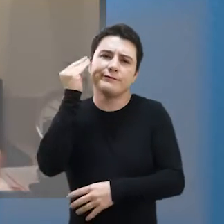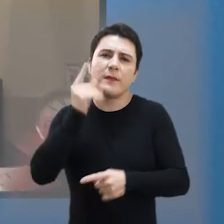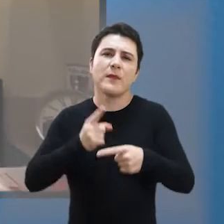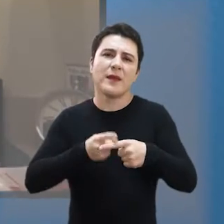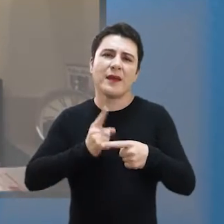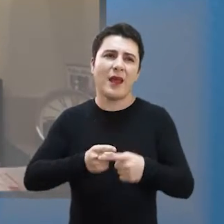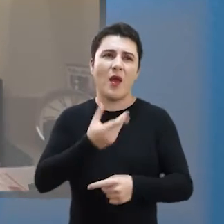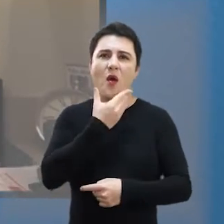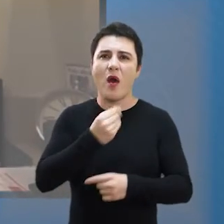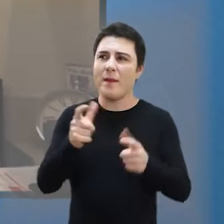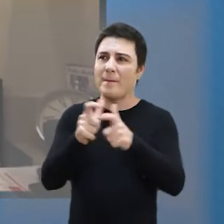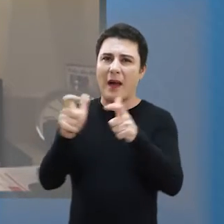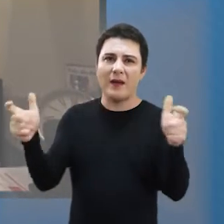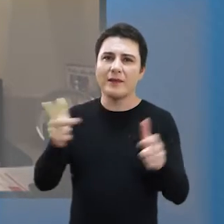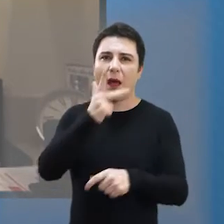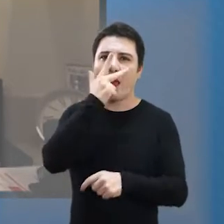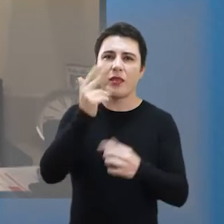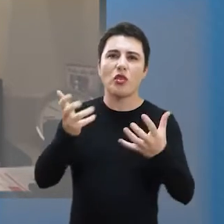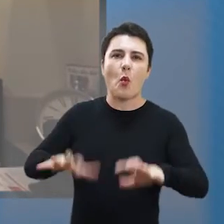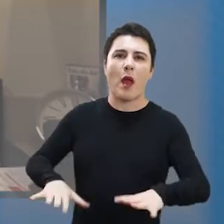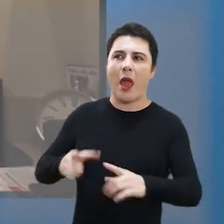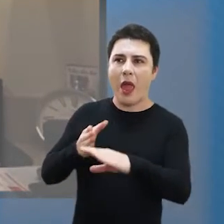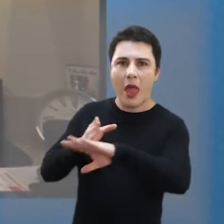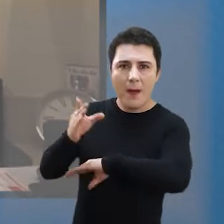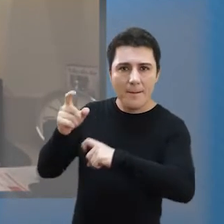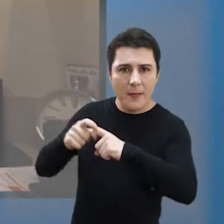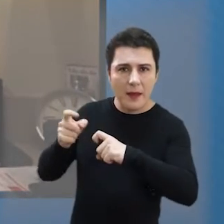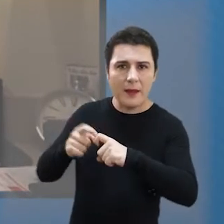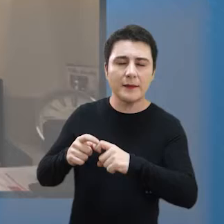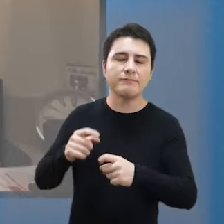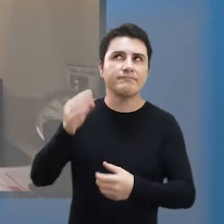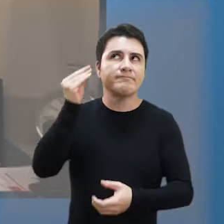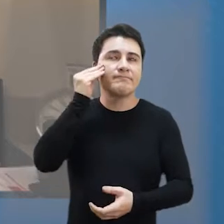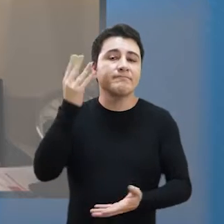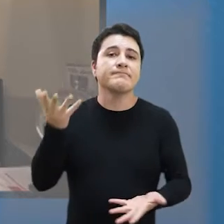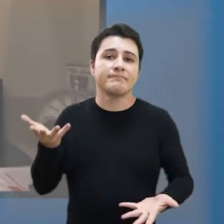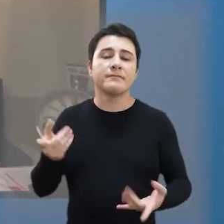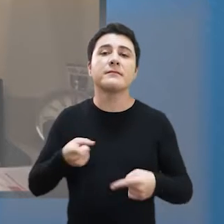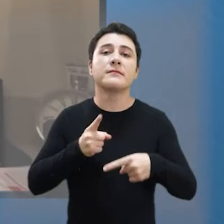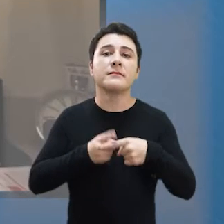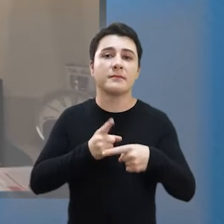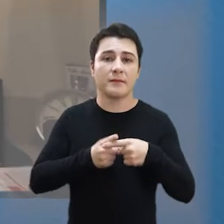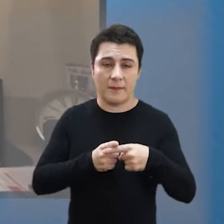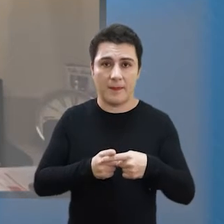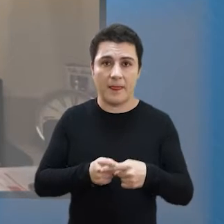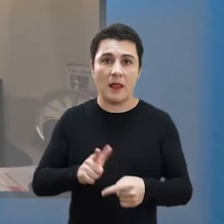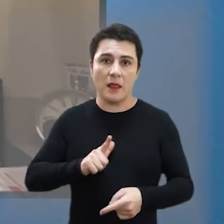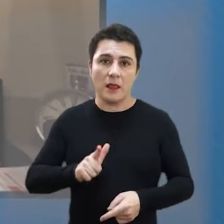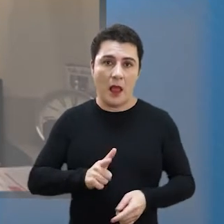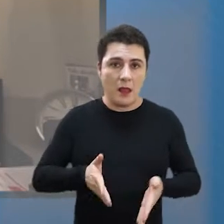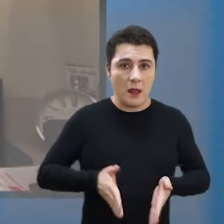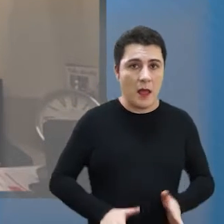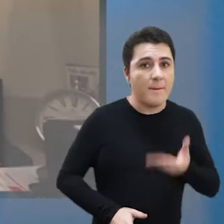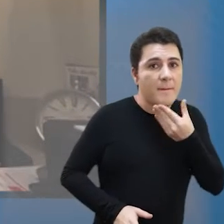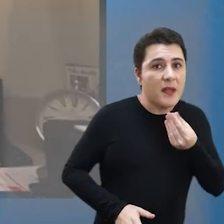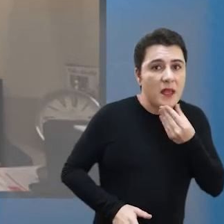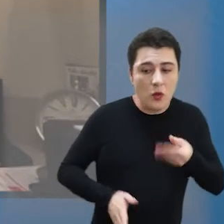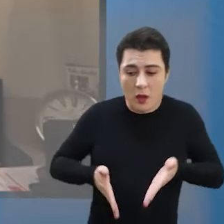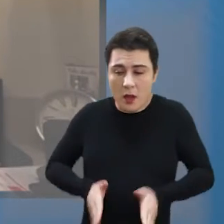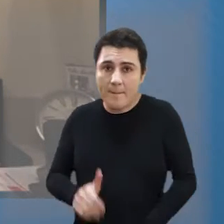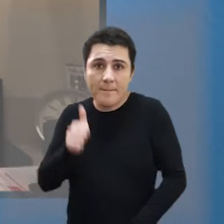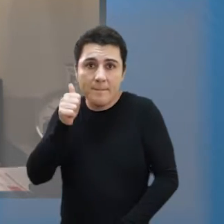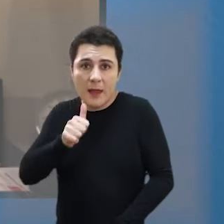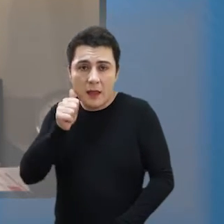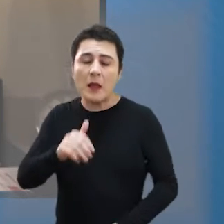eu acho que essa resistência dos homens de procurar o médico, né? Tentar entender. Porque quando nasce o menino e a